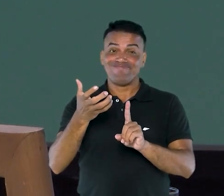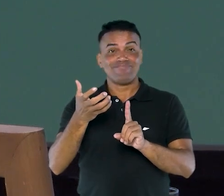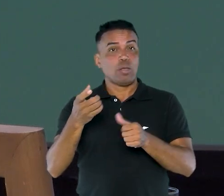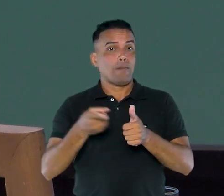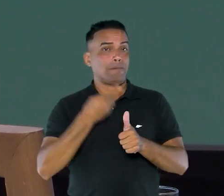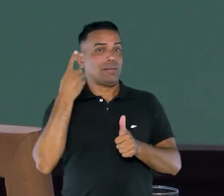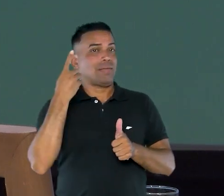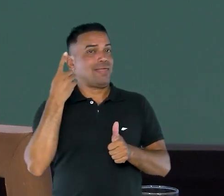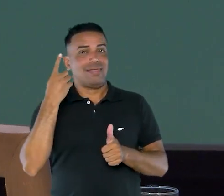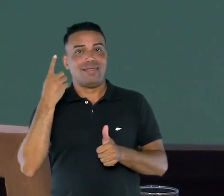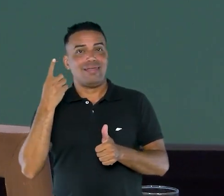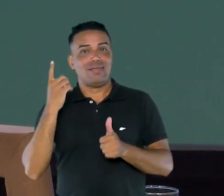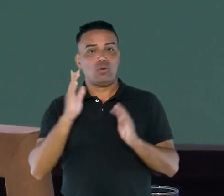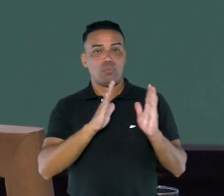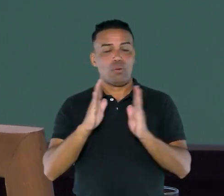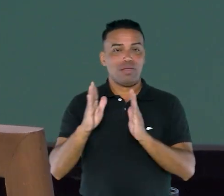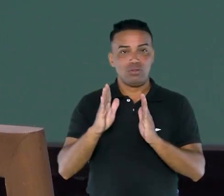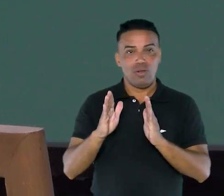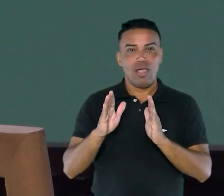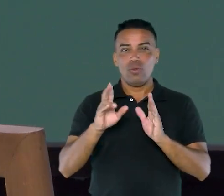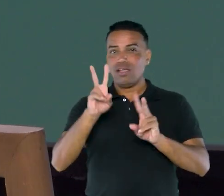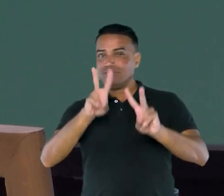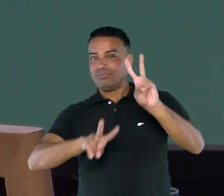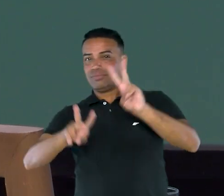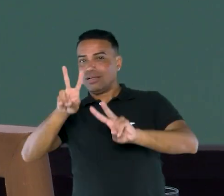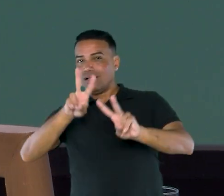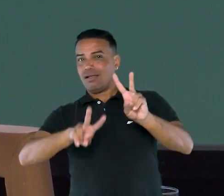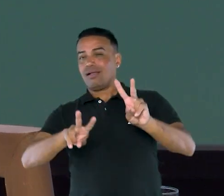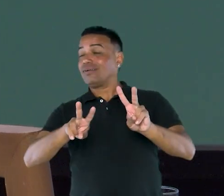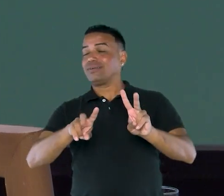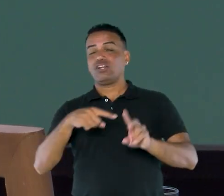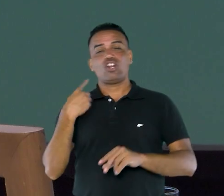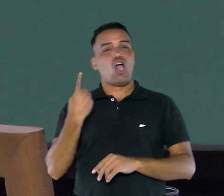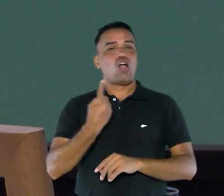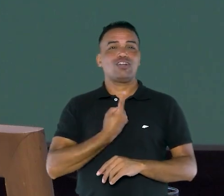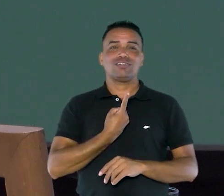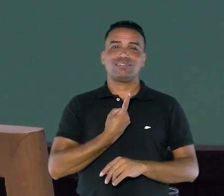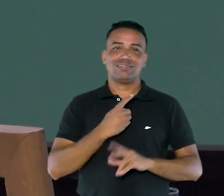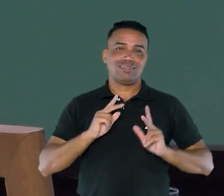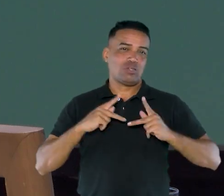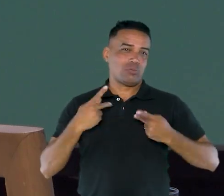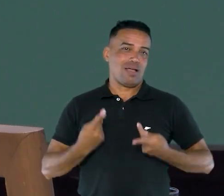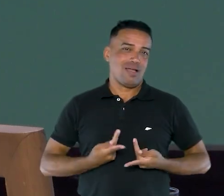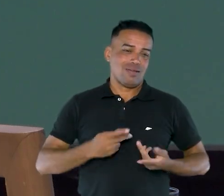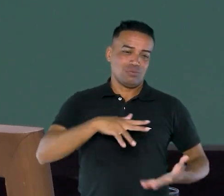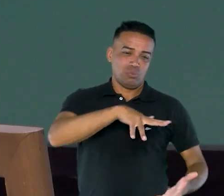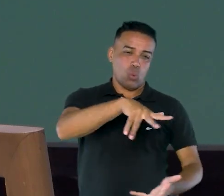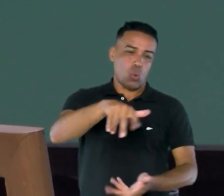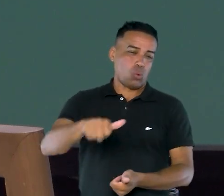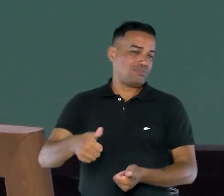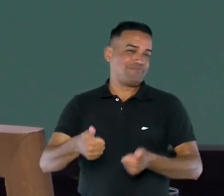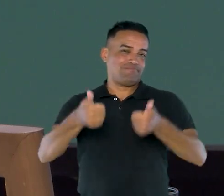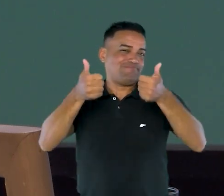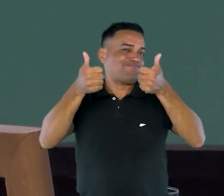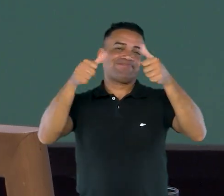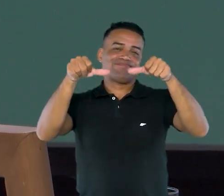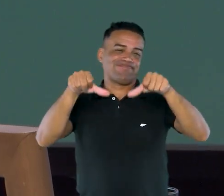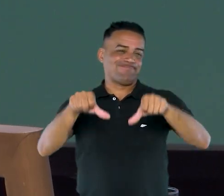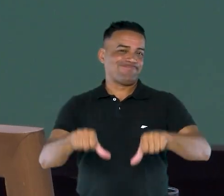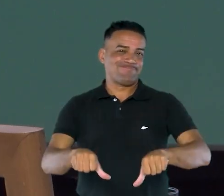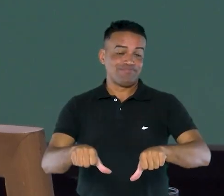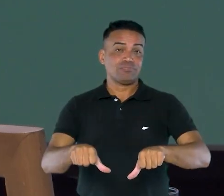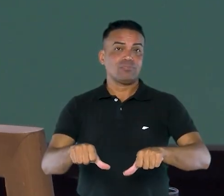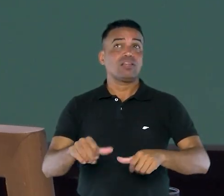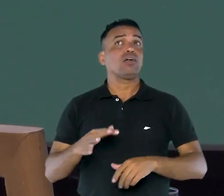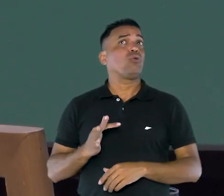Então, a primeira parte é um diagnóstico. Não estamos tão bem. Segundo, para onde